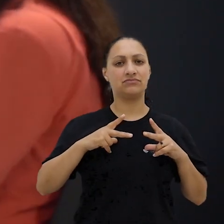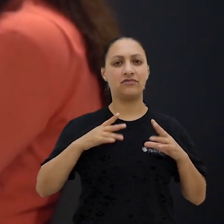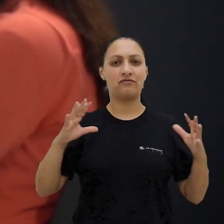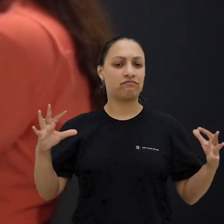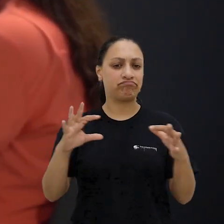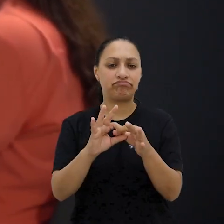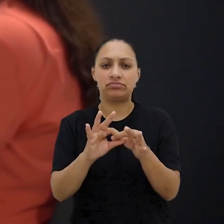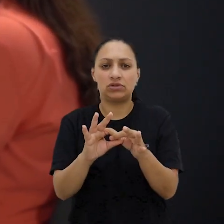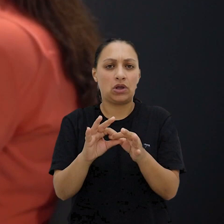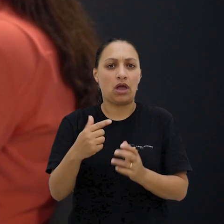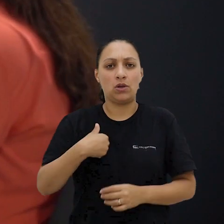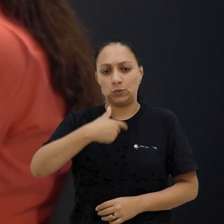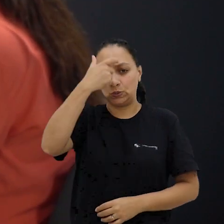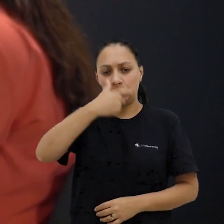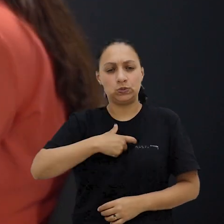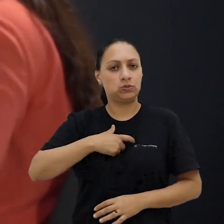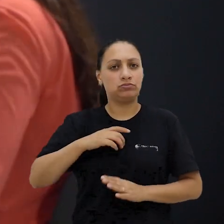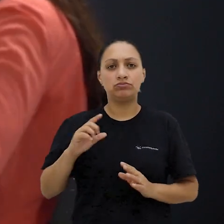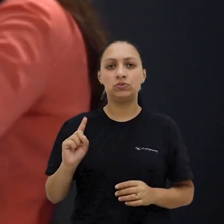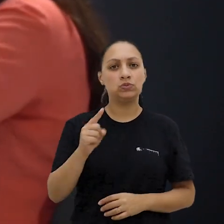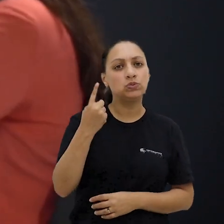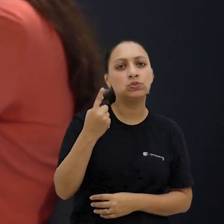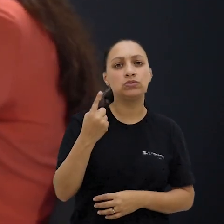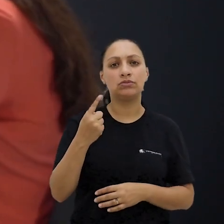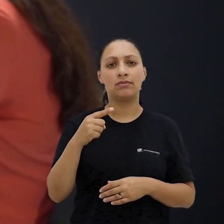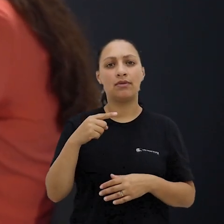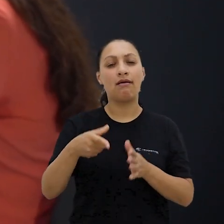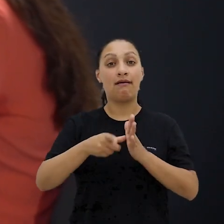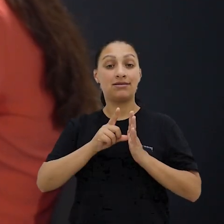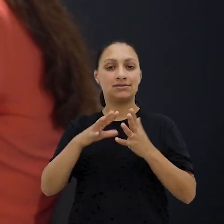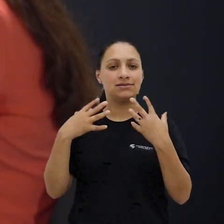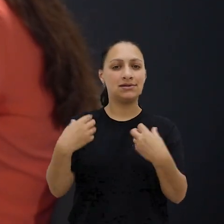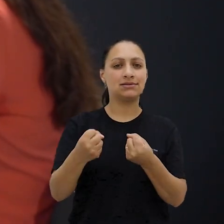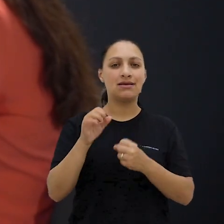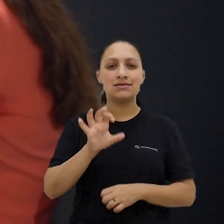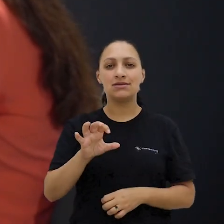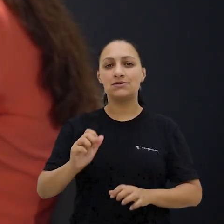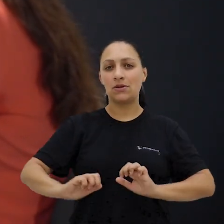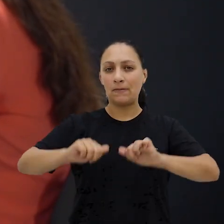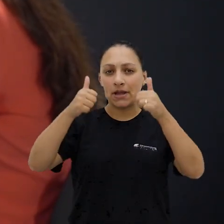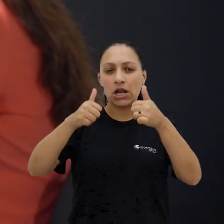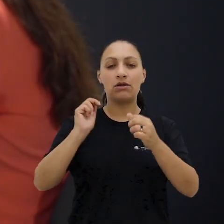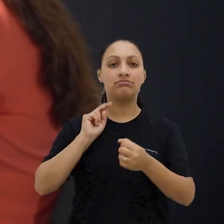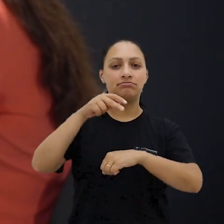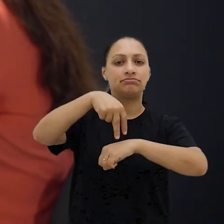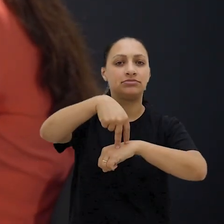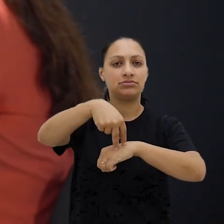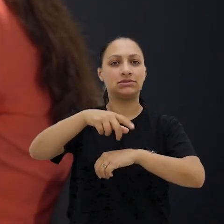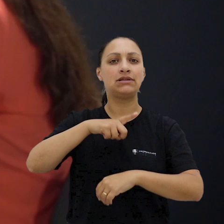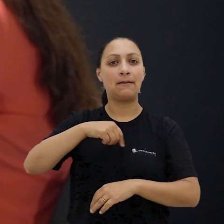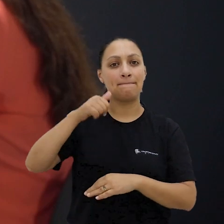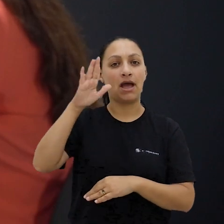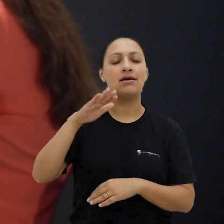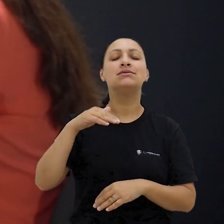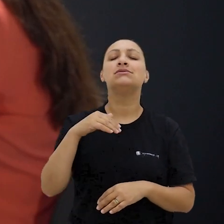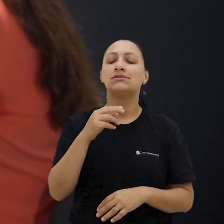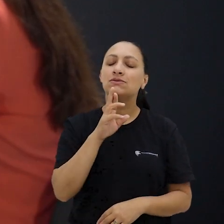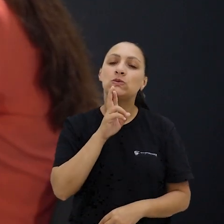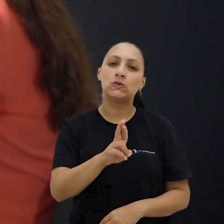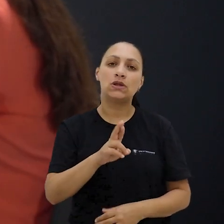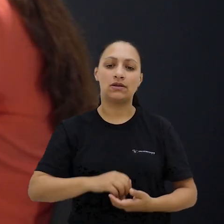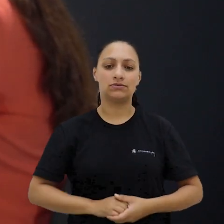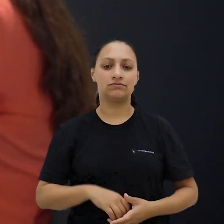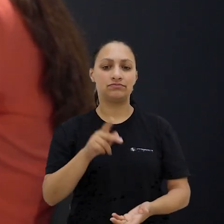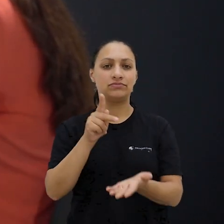tu, você é você, eu sou eu, e literalmente quanto antes a gente aceitar isso, melhor a gente se posiciona e tem mais resultado, que é o que a Nina